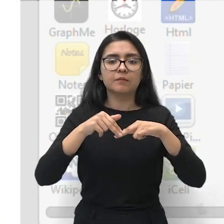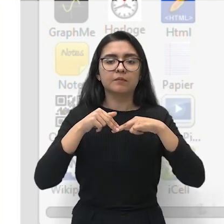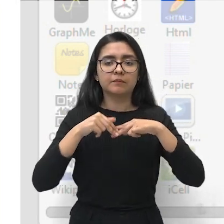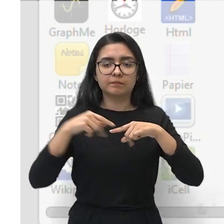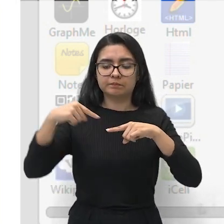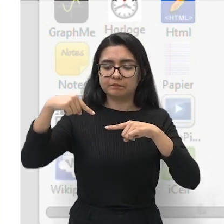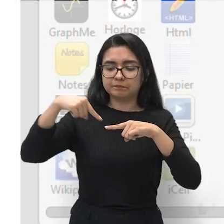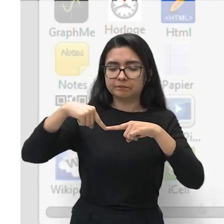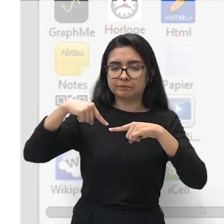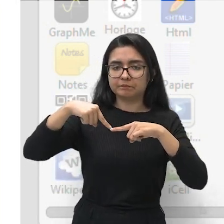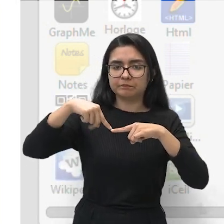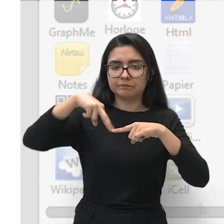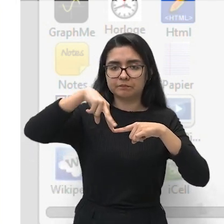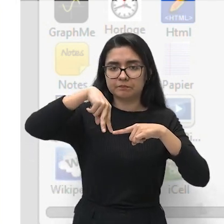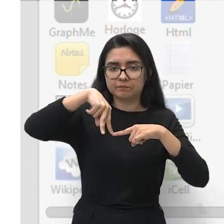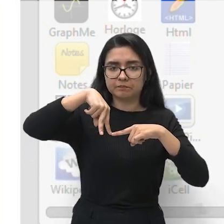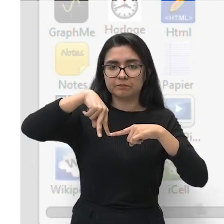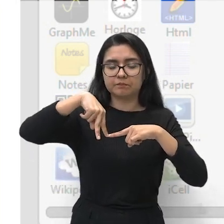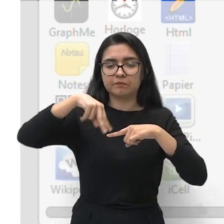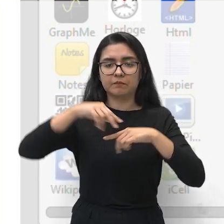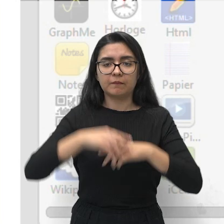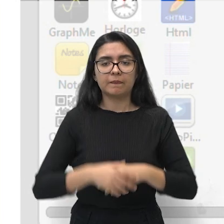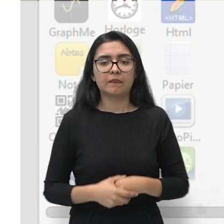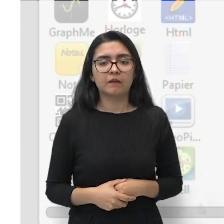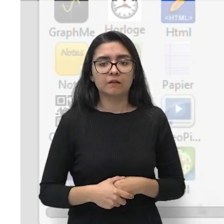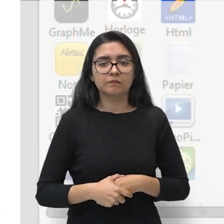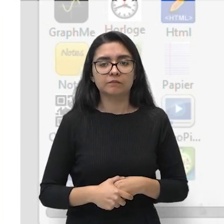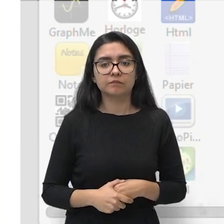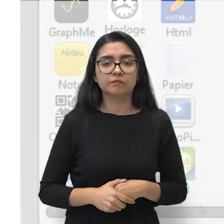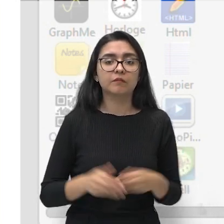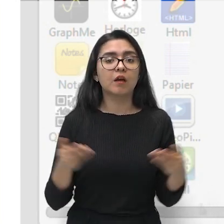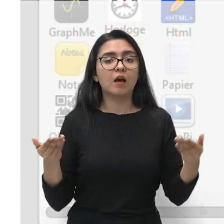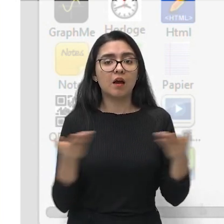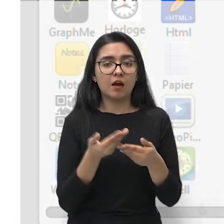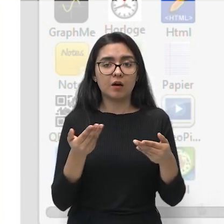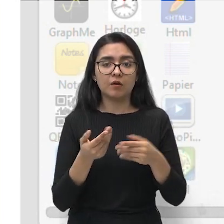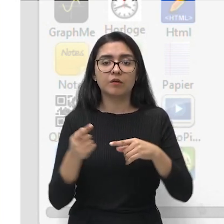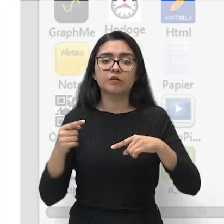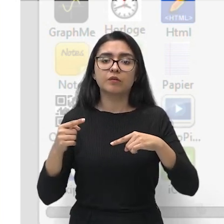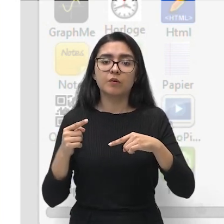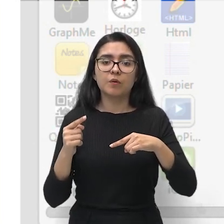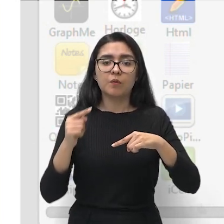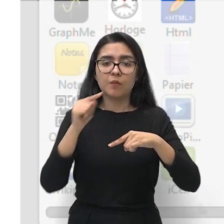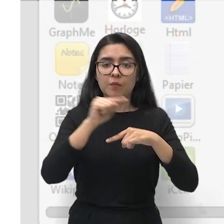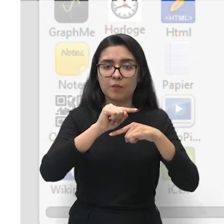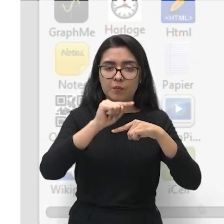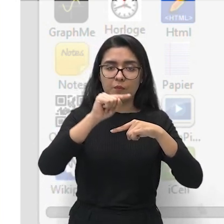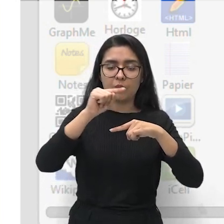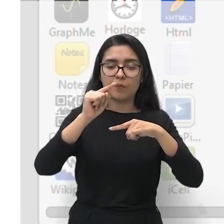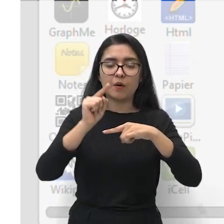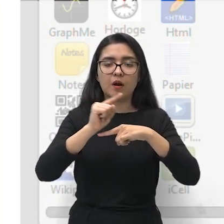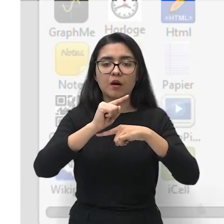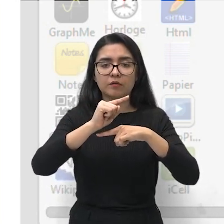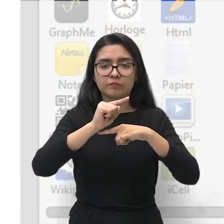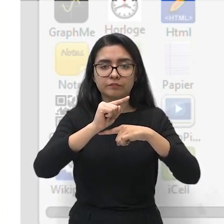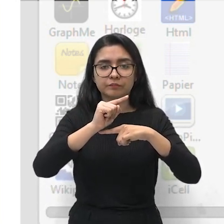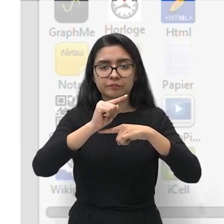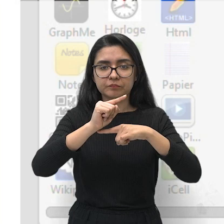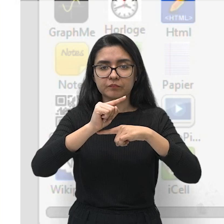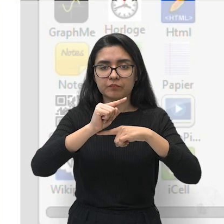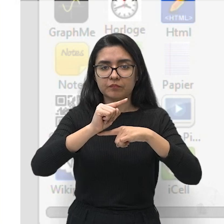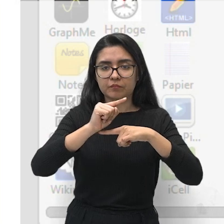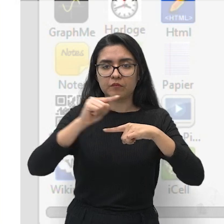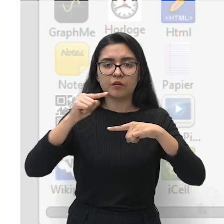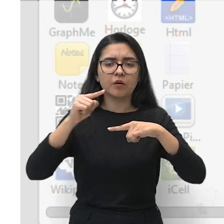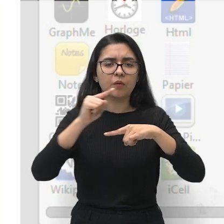ele vai dar uma pequena margem de erro. Aí, vamos fazer aqui um arco de modo que esse arco